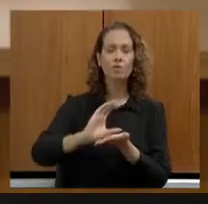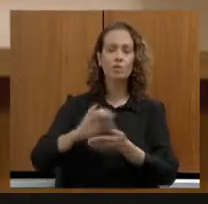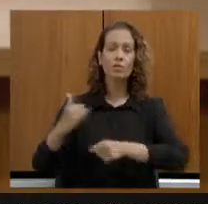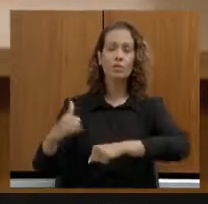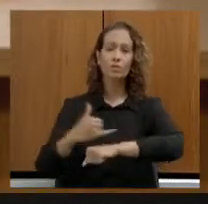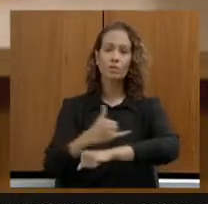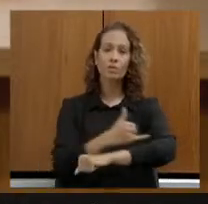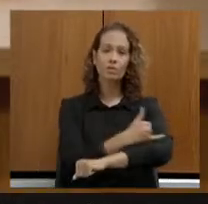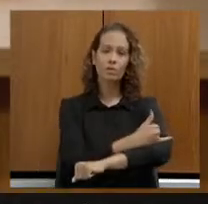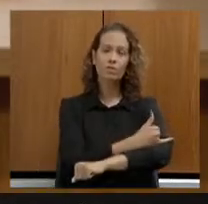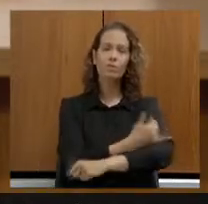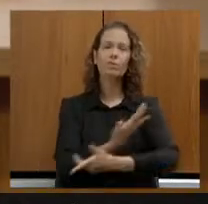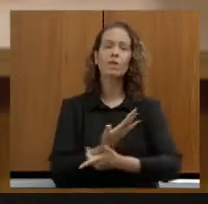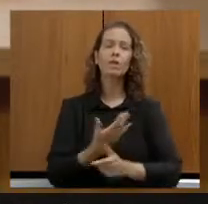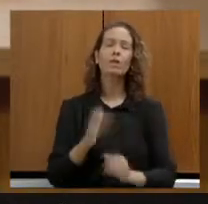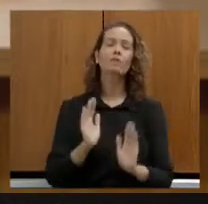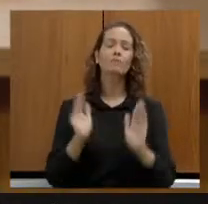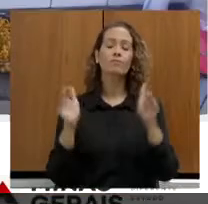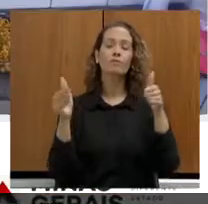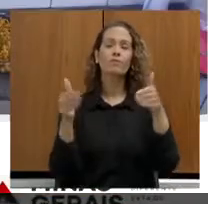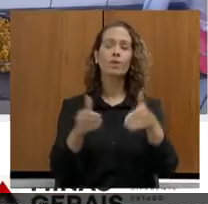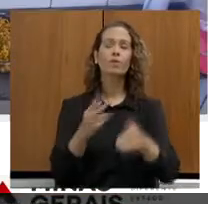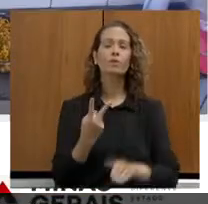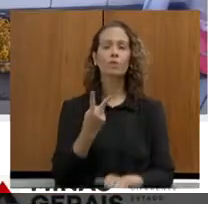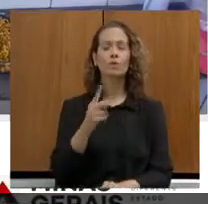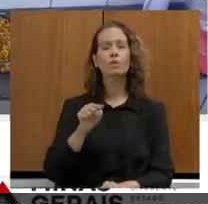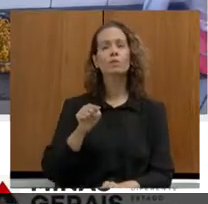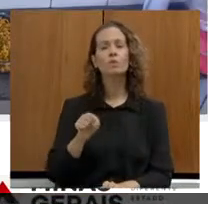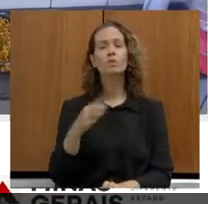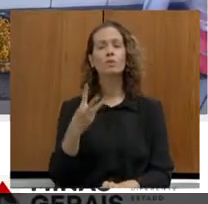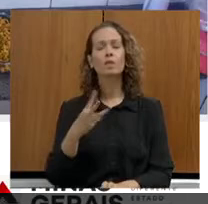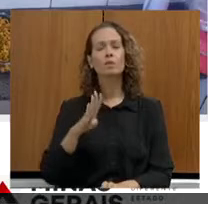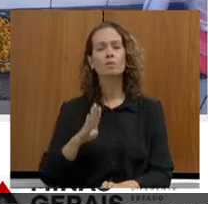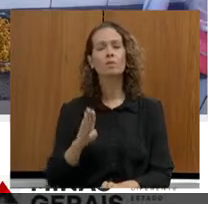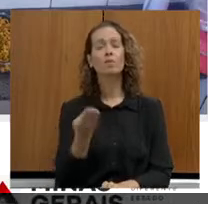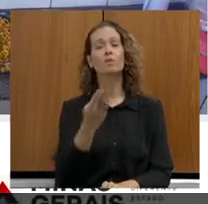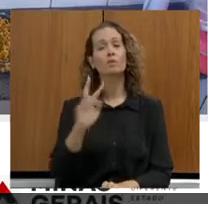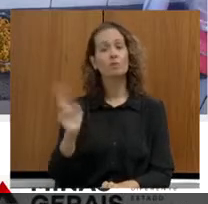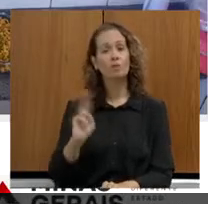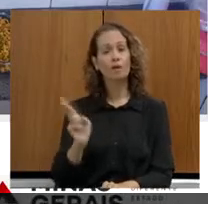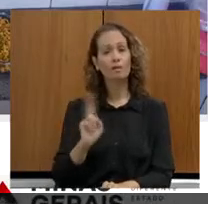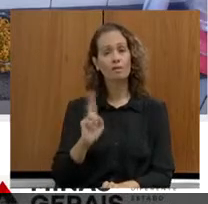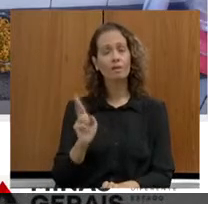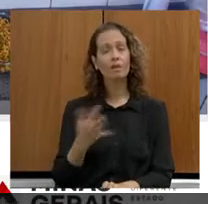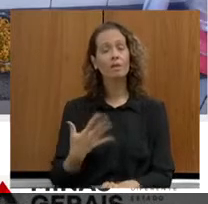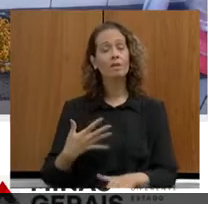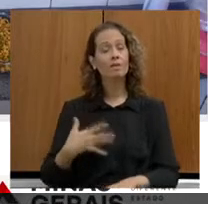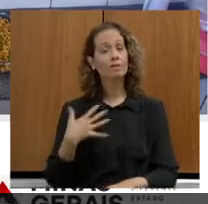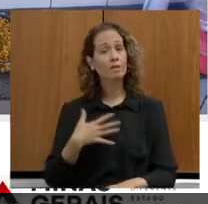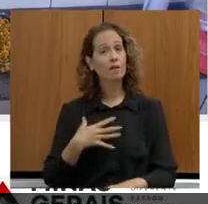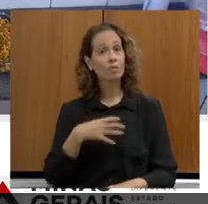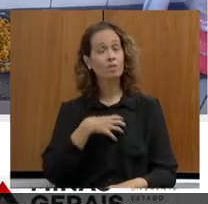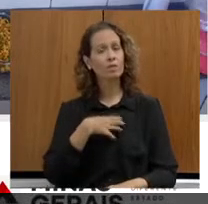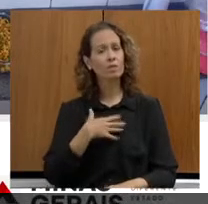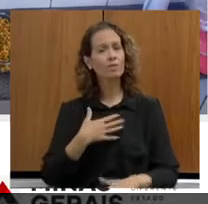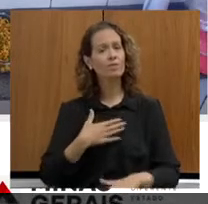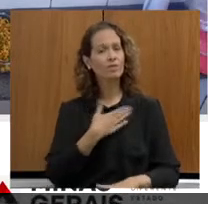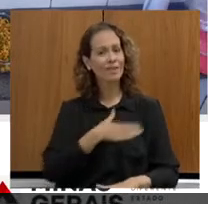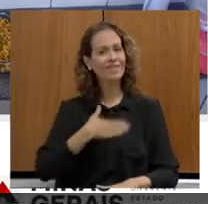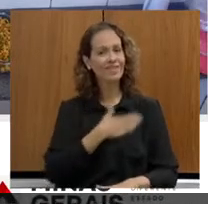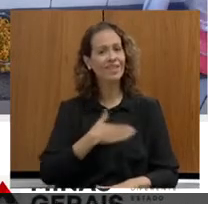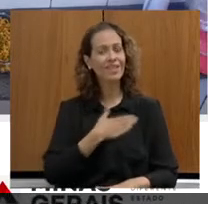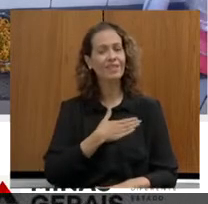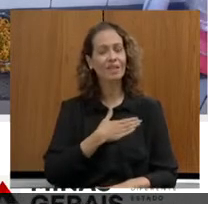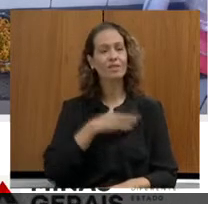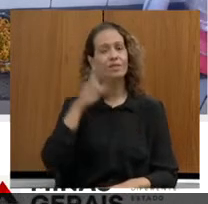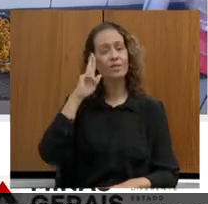então concentramos aí 2.3 bilhões de reais em algo que me deixa muito satisfeita é ver diretores